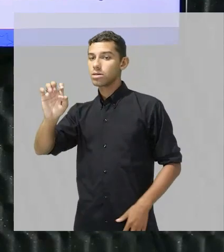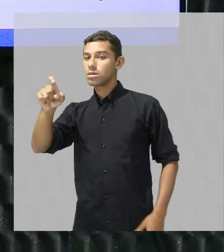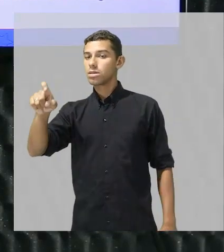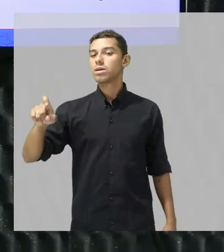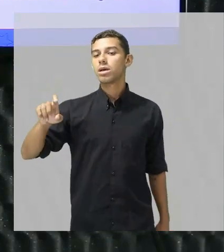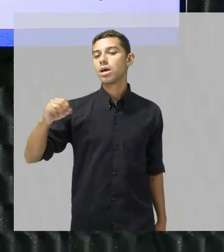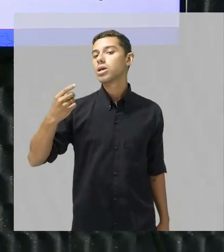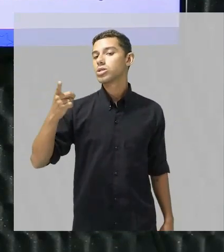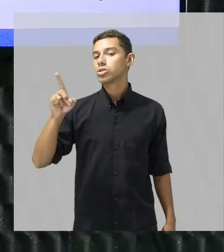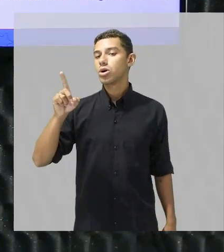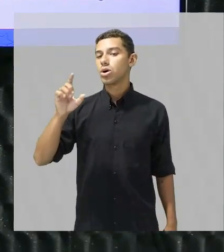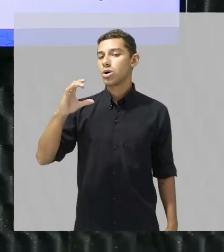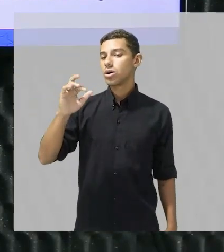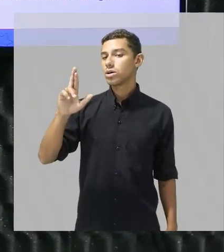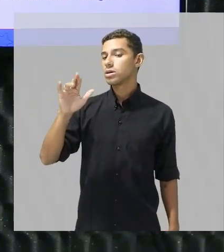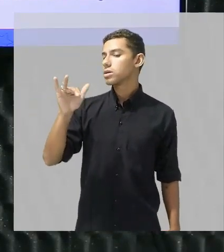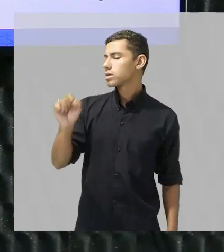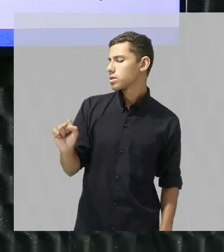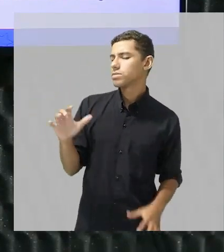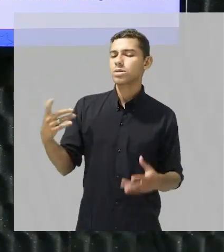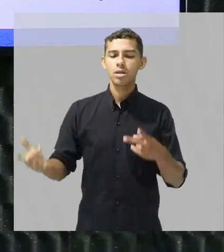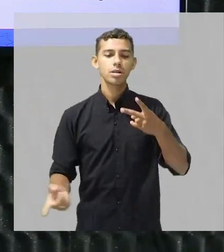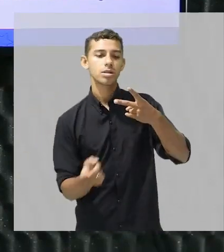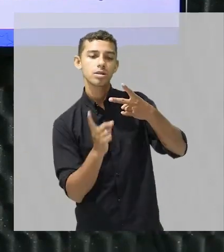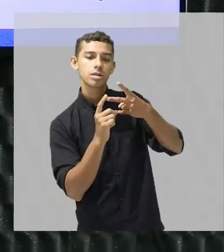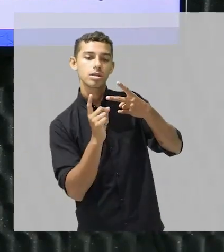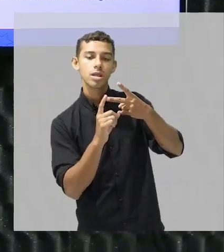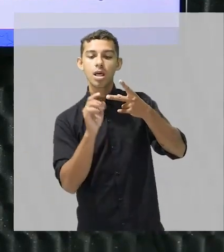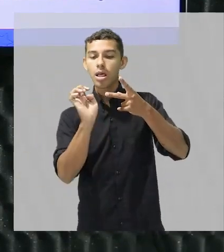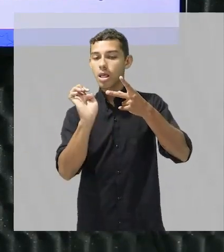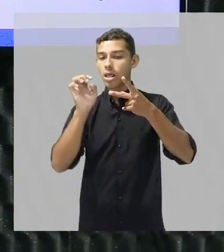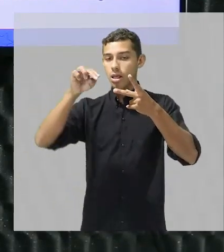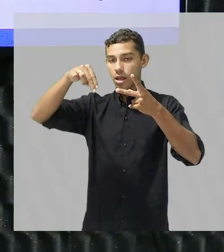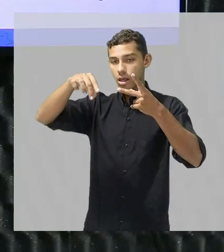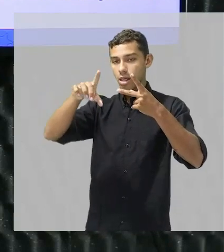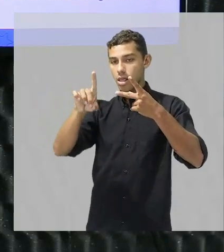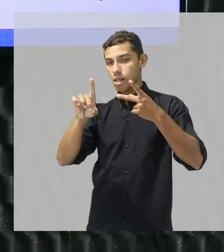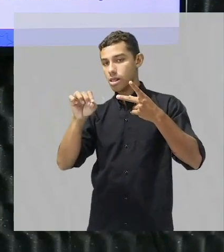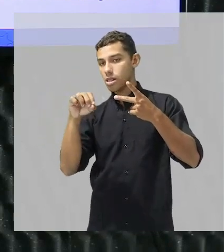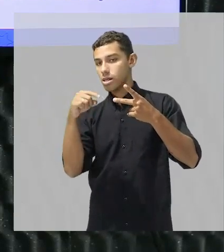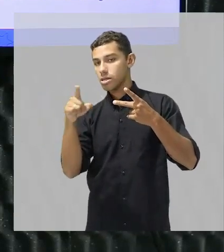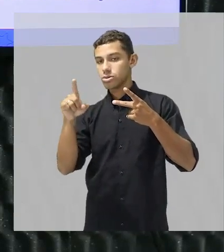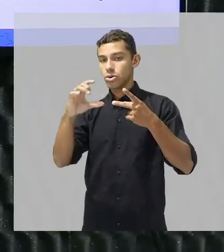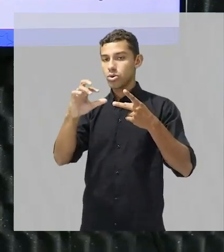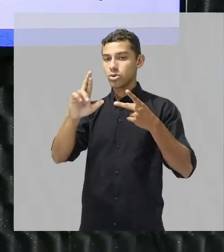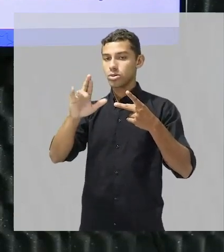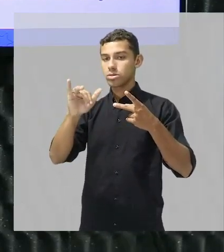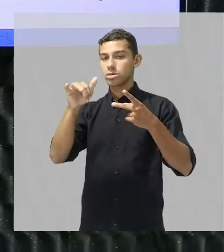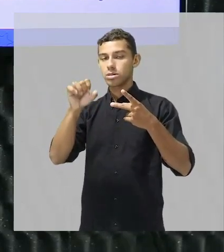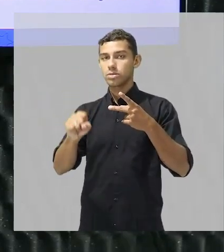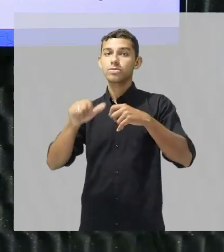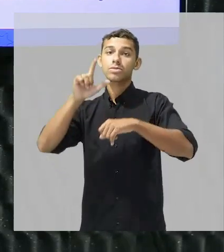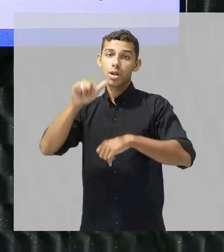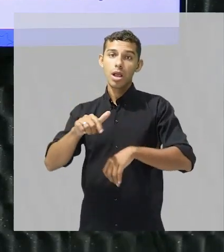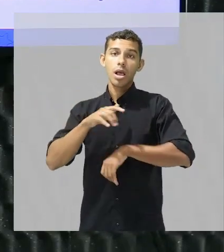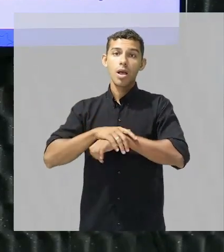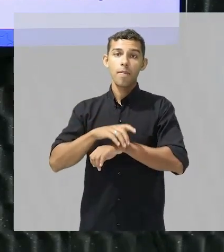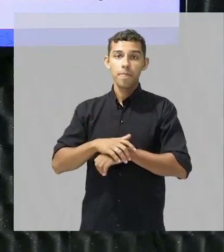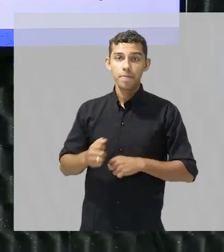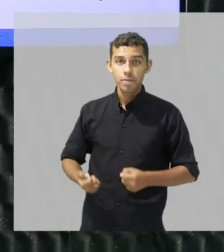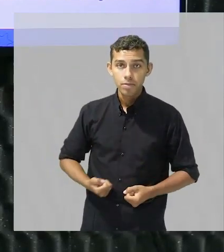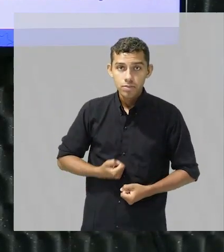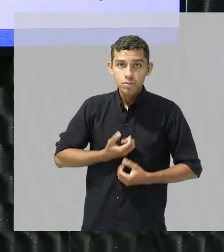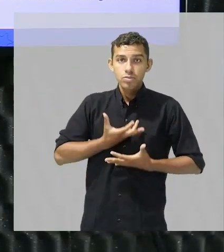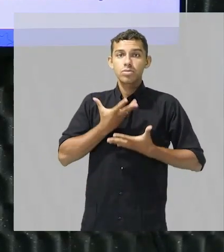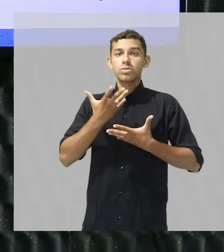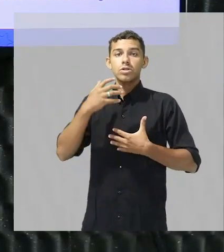certo? E o que é uma glândula endócrina? Pessoal, glândula endócrina é uma glândula que produz um tipo